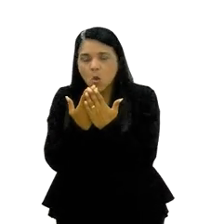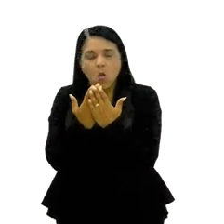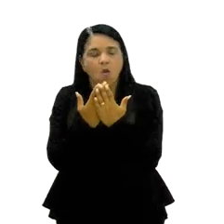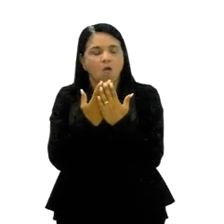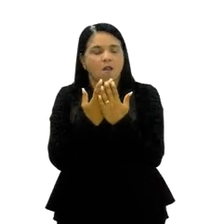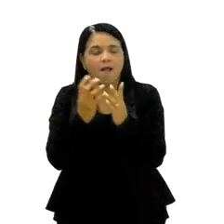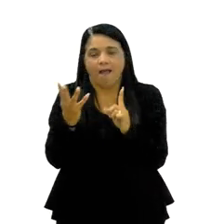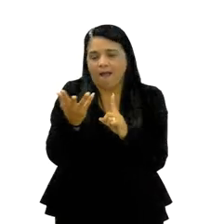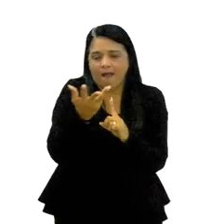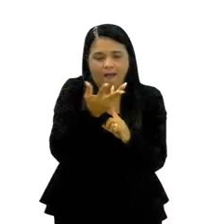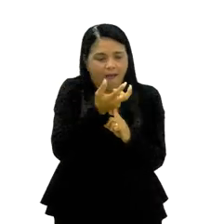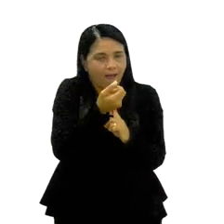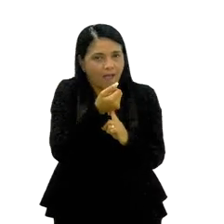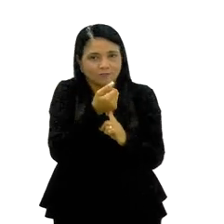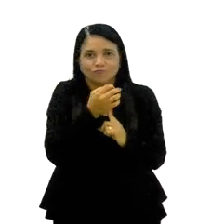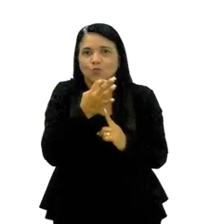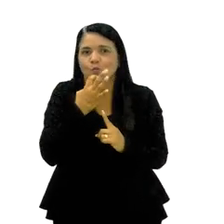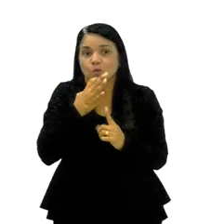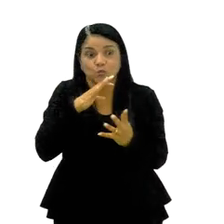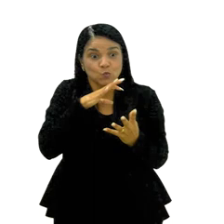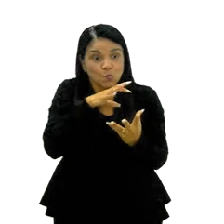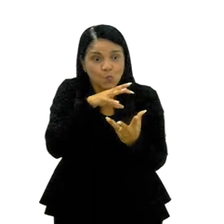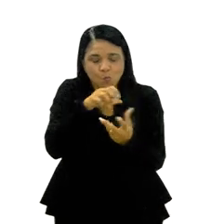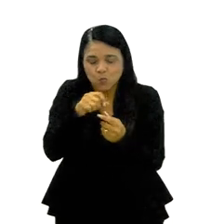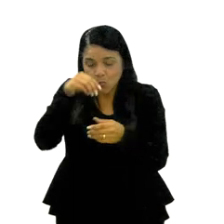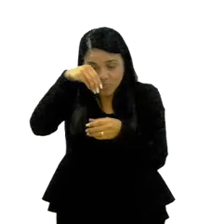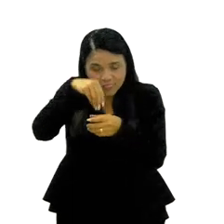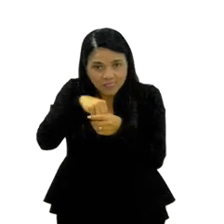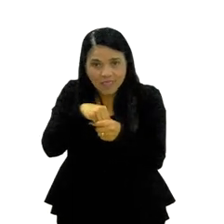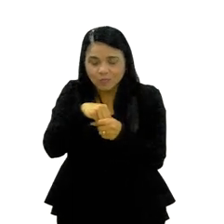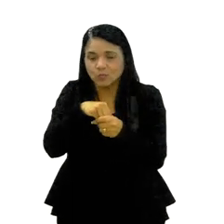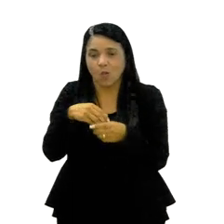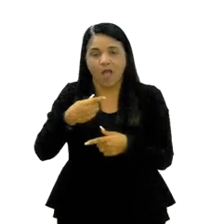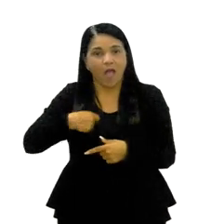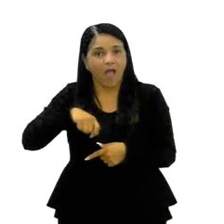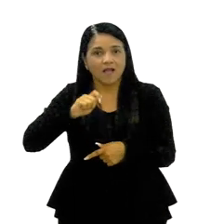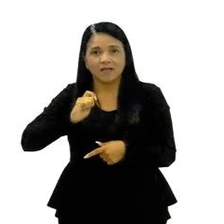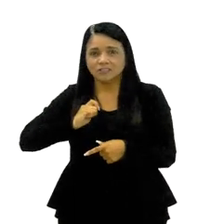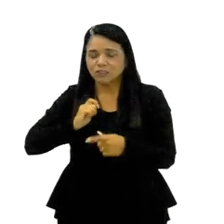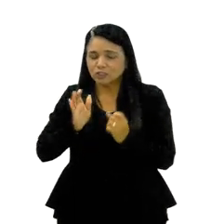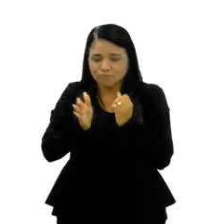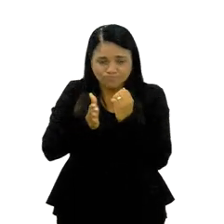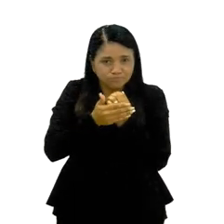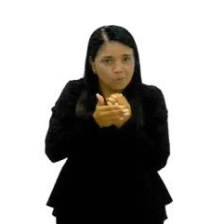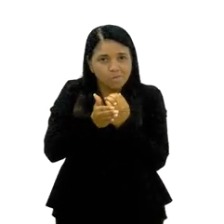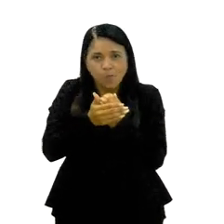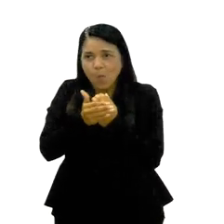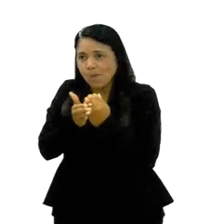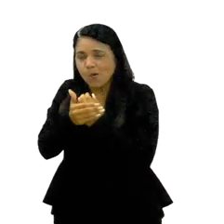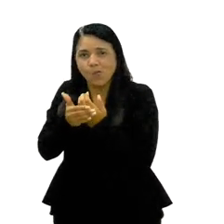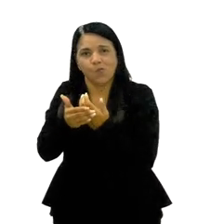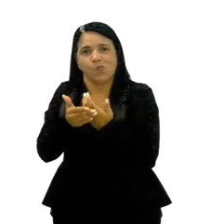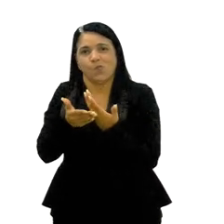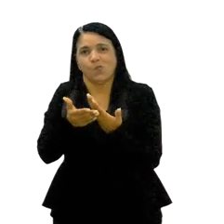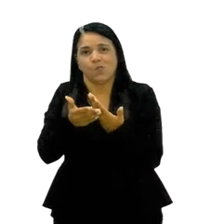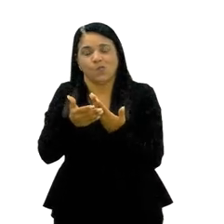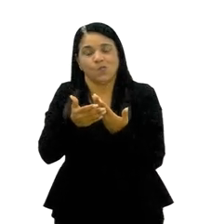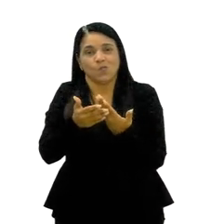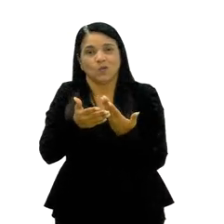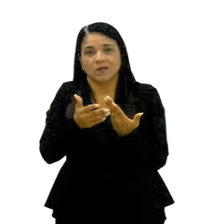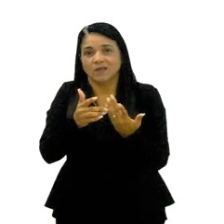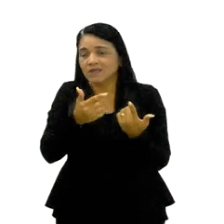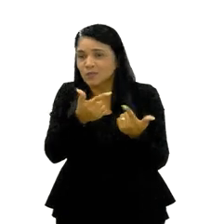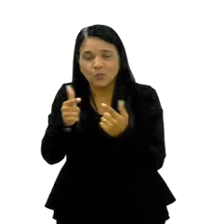conheço assim no mundo. Cara, é muito incrível. Ali tem artistas escondidos, grandes artistas escondidos, que nunca vão